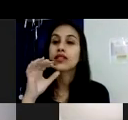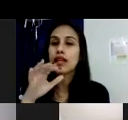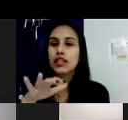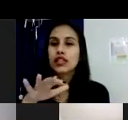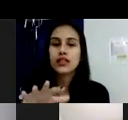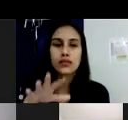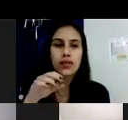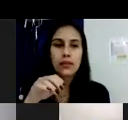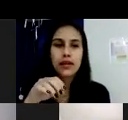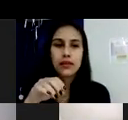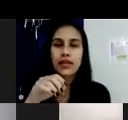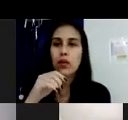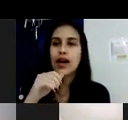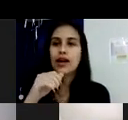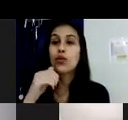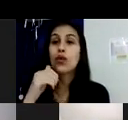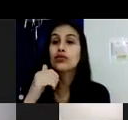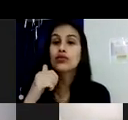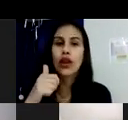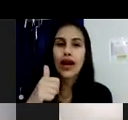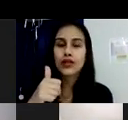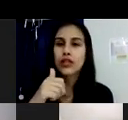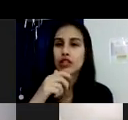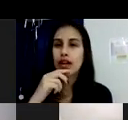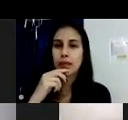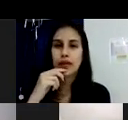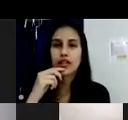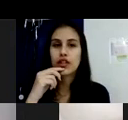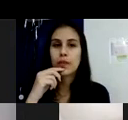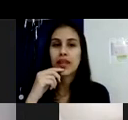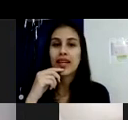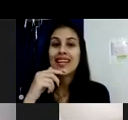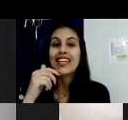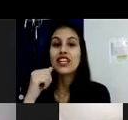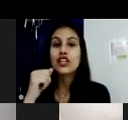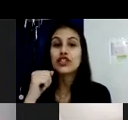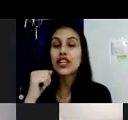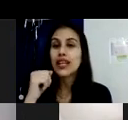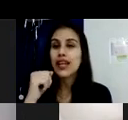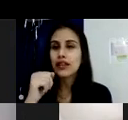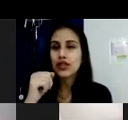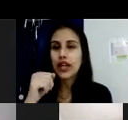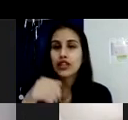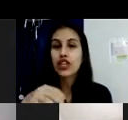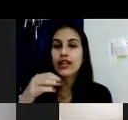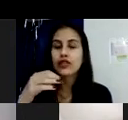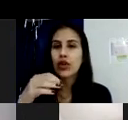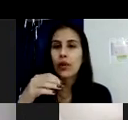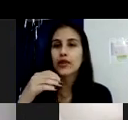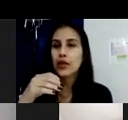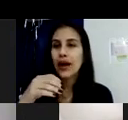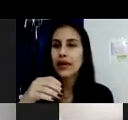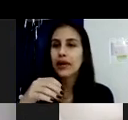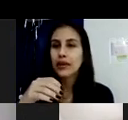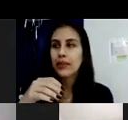Que seja do tamanho adequado, com solado antiderrapante. E chinelo, gente, é só